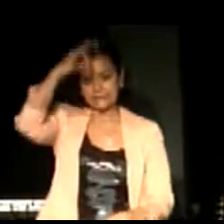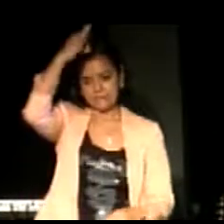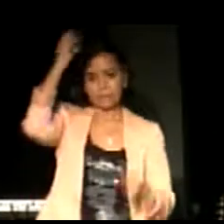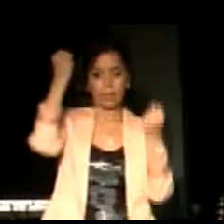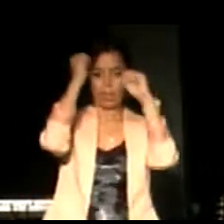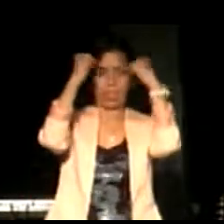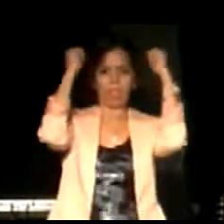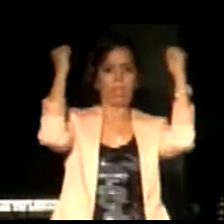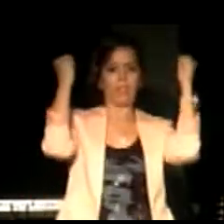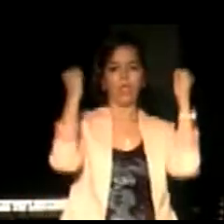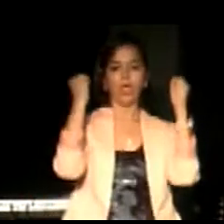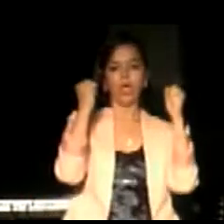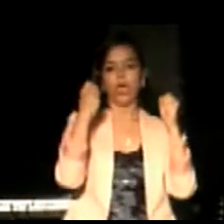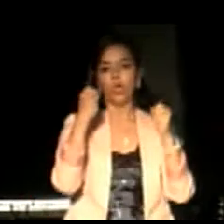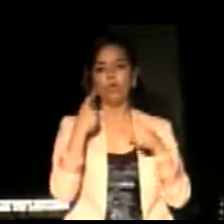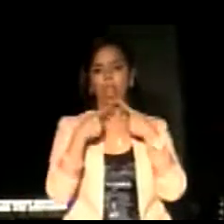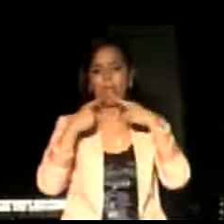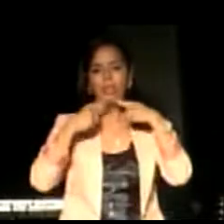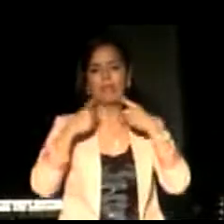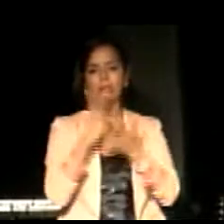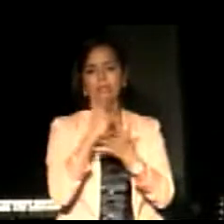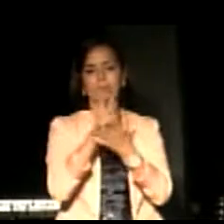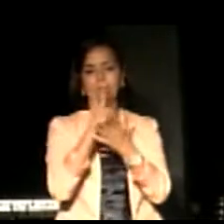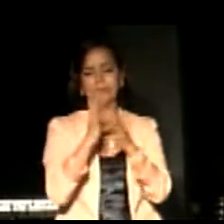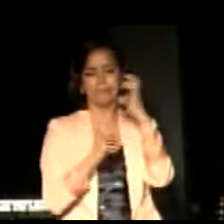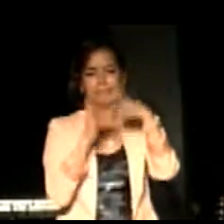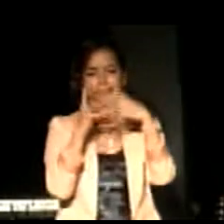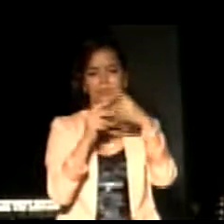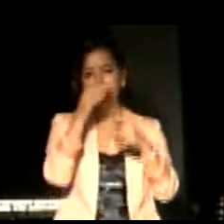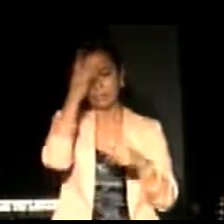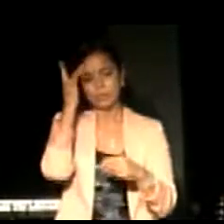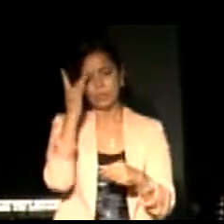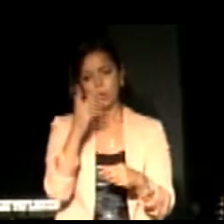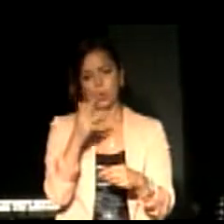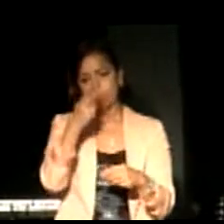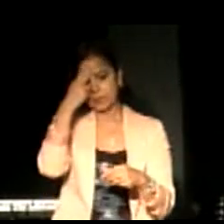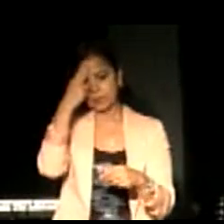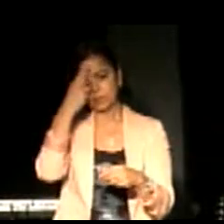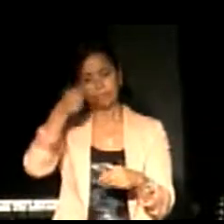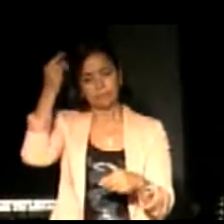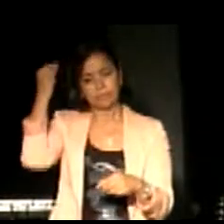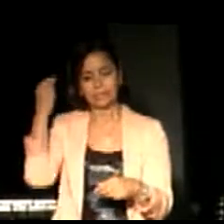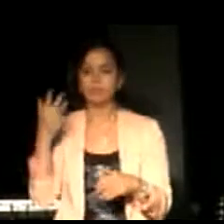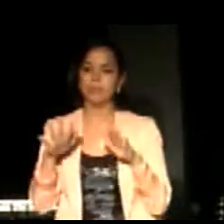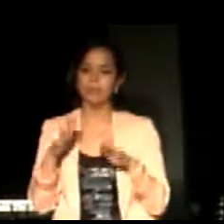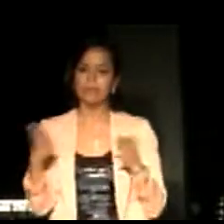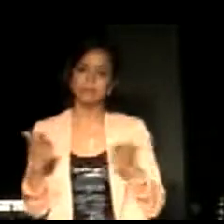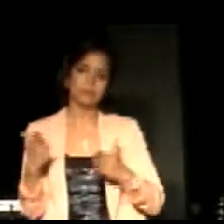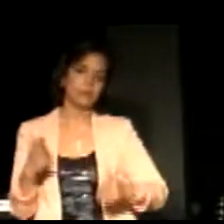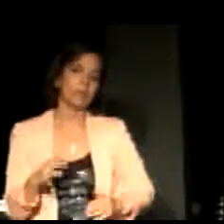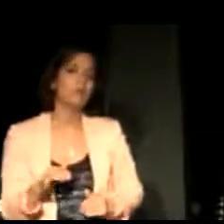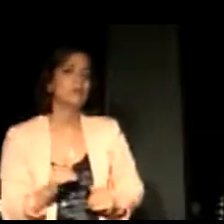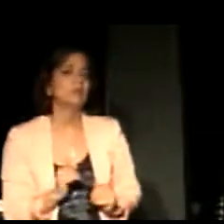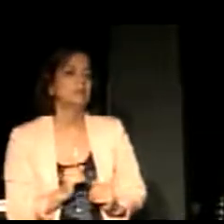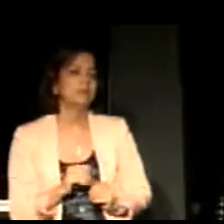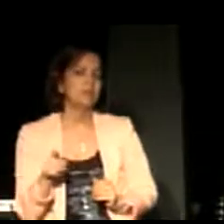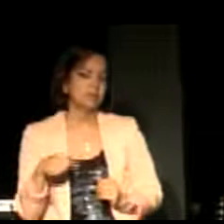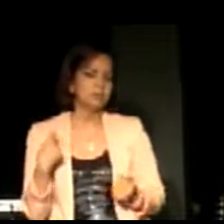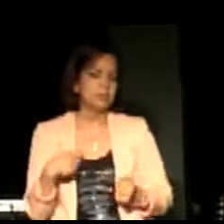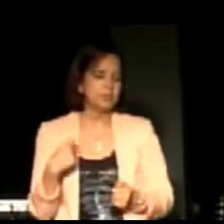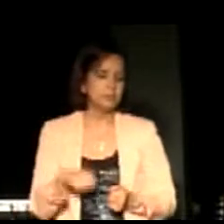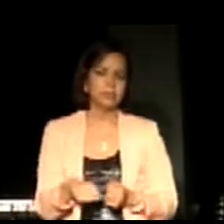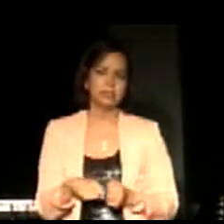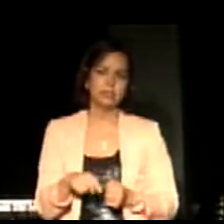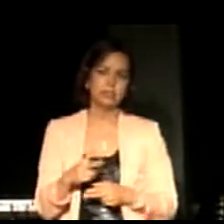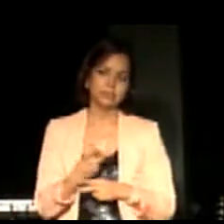para ressentimento com circunstâncias e com pessoas. Talvez seja a hora de você buscar